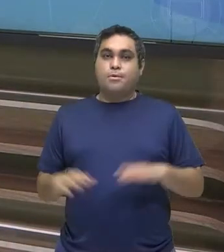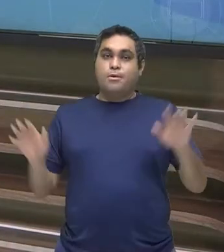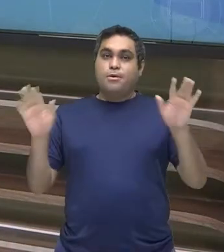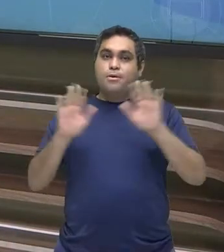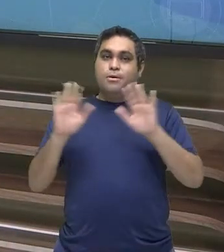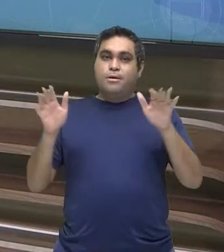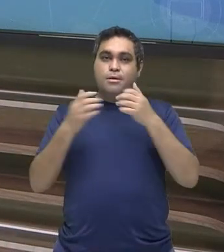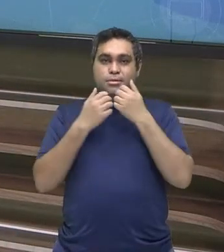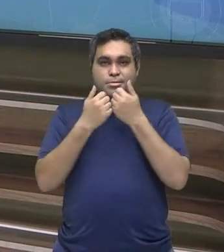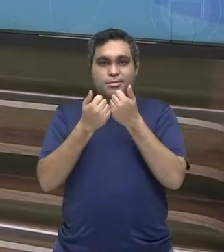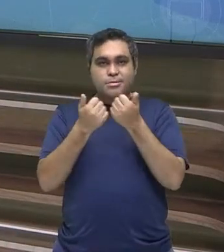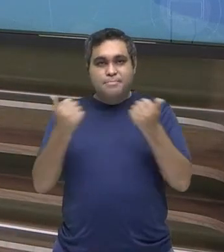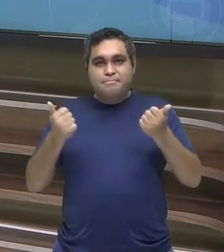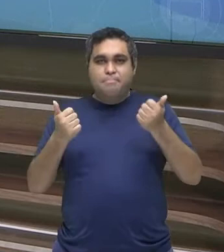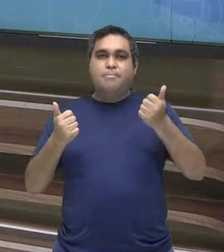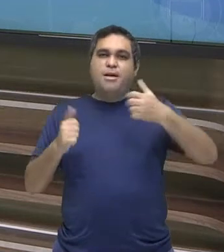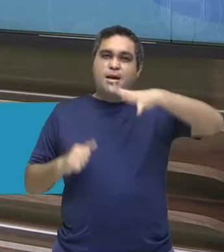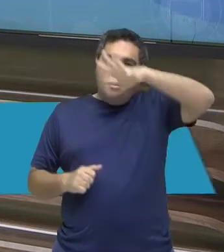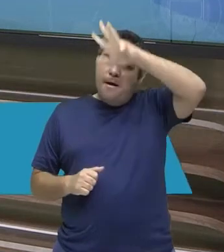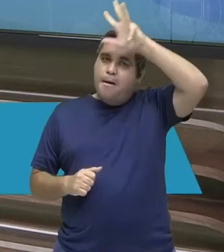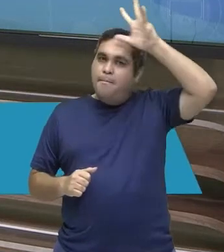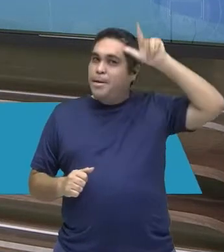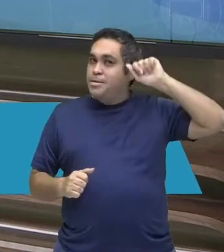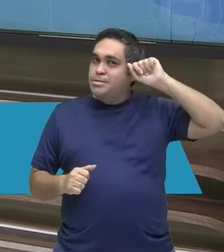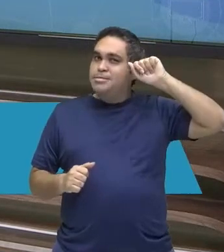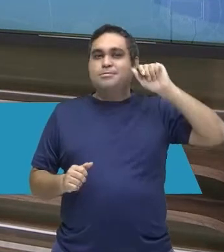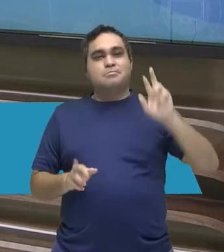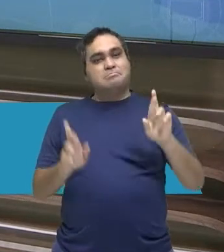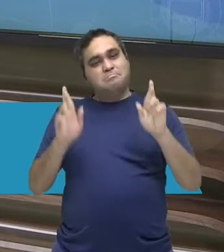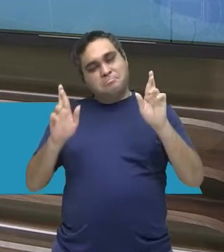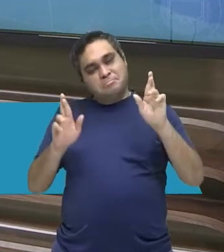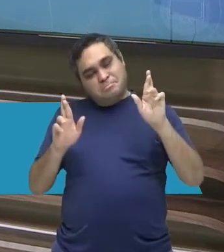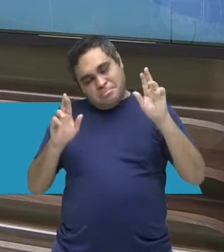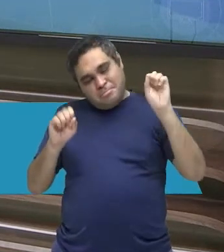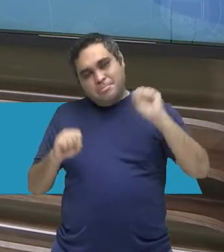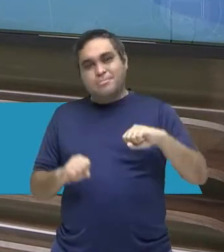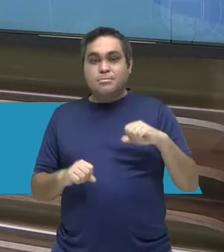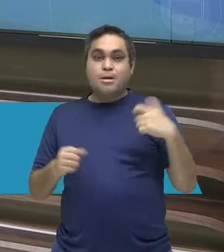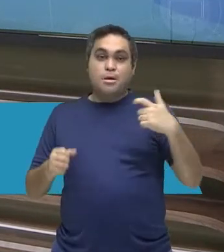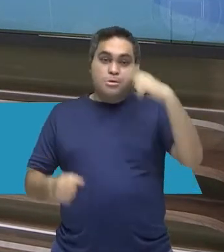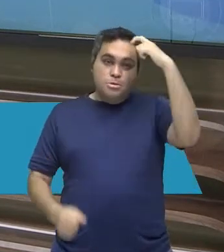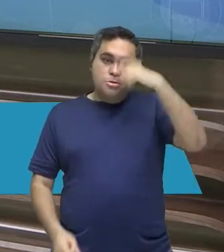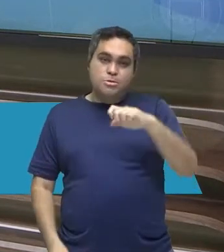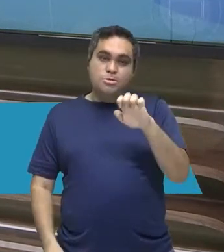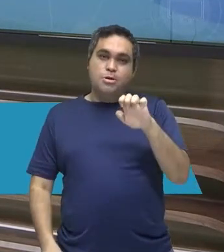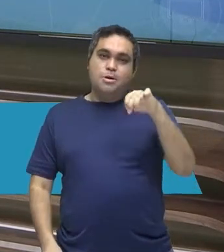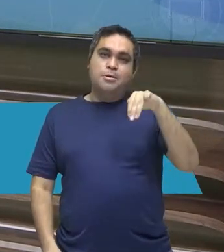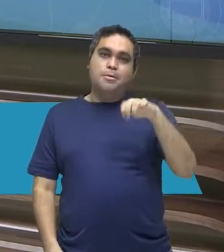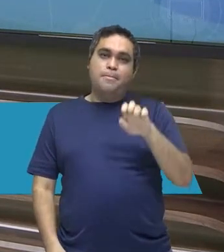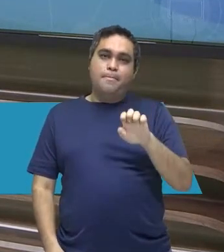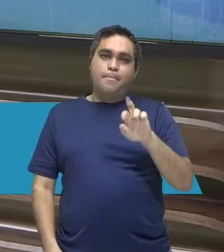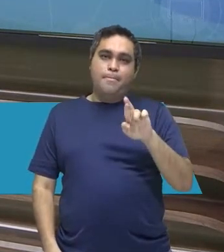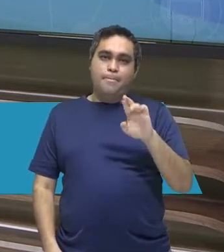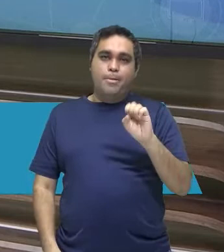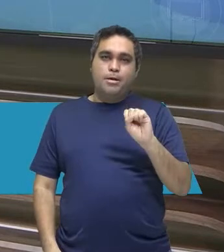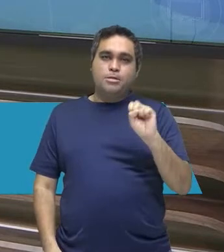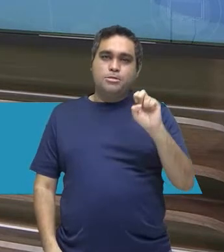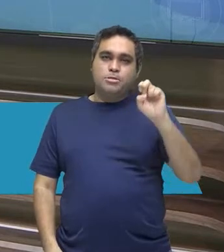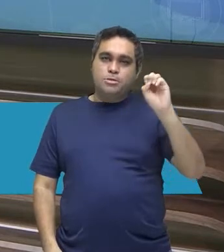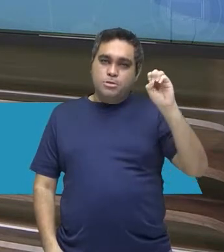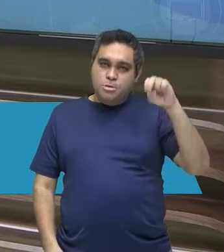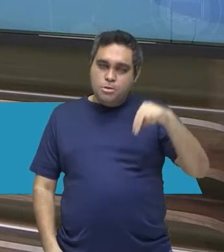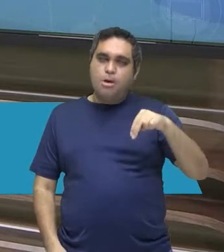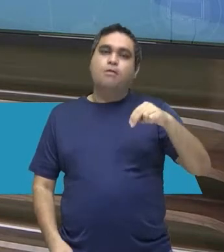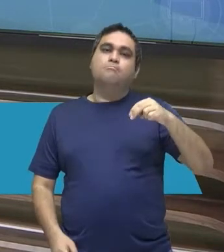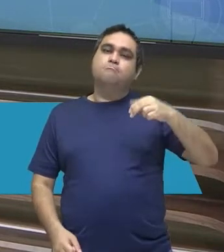Olá, tudo bem, Amazonas? Espero que sim. Aqui quem vos fala é o professor Emerson Marão para mais uma aula de